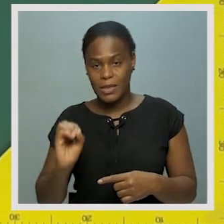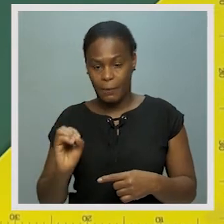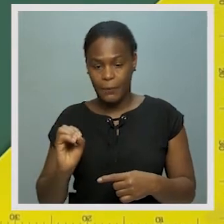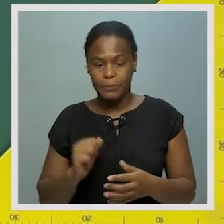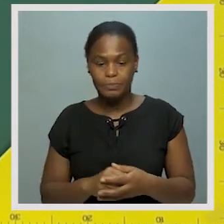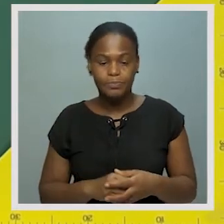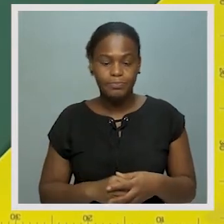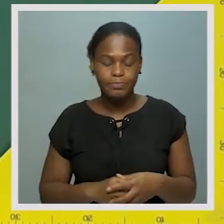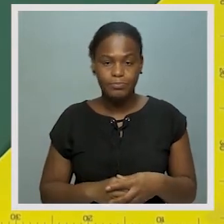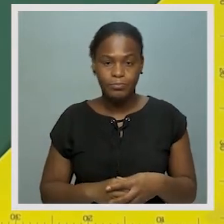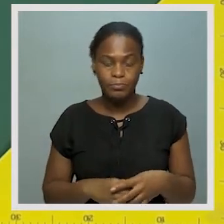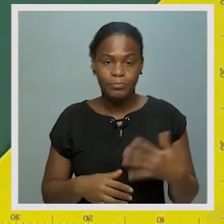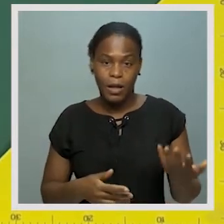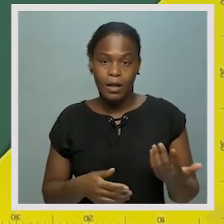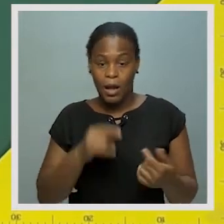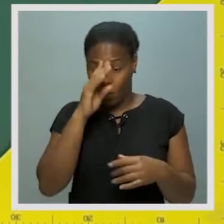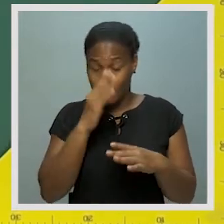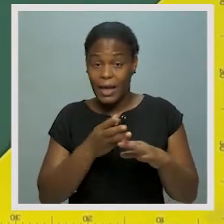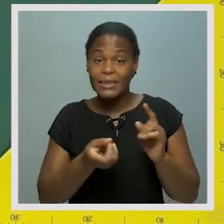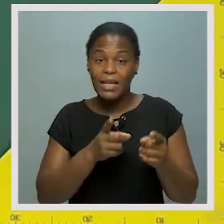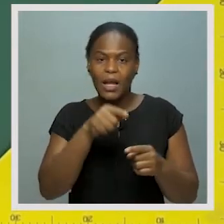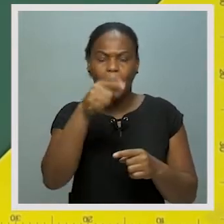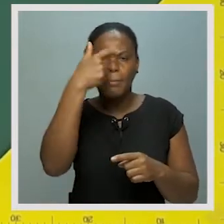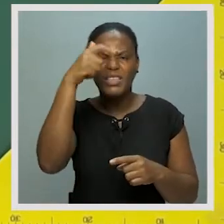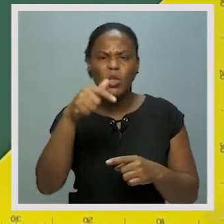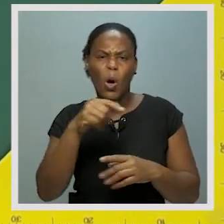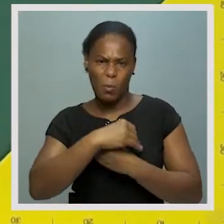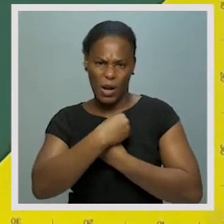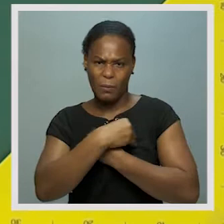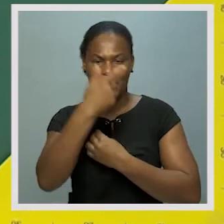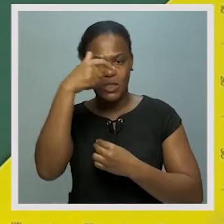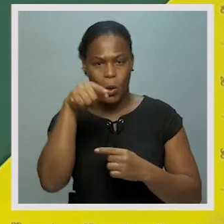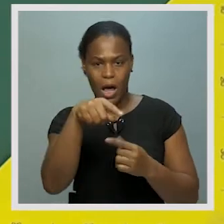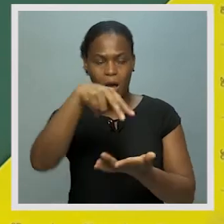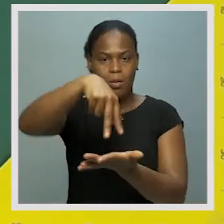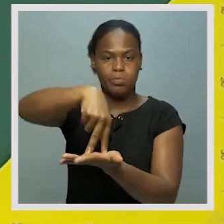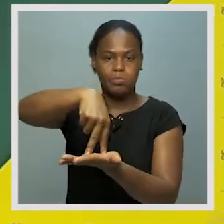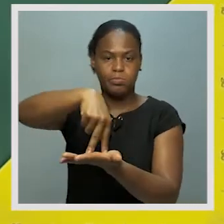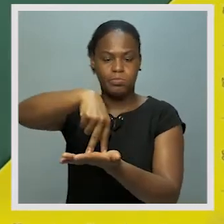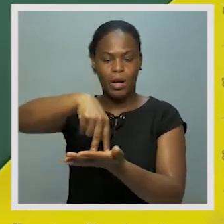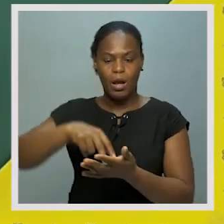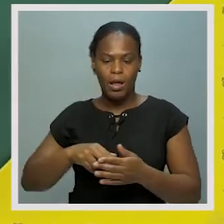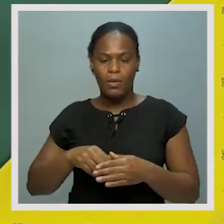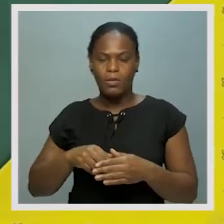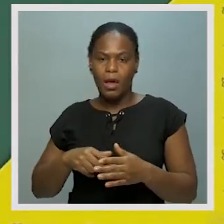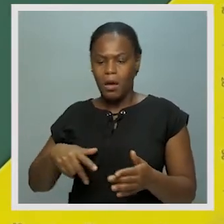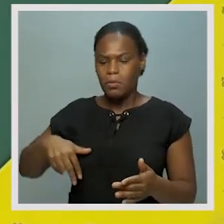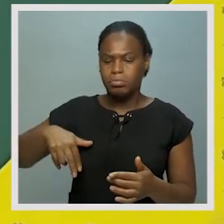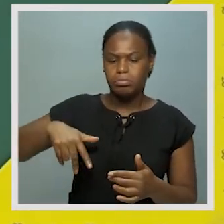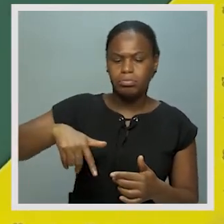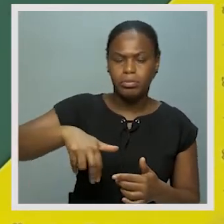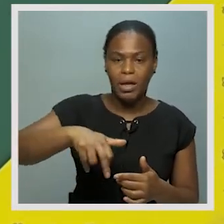número 0. Bem, acontece que este indivíduo chegou, atravessou sem qualquer